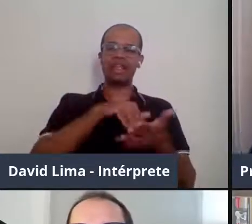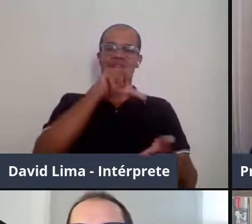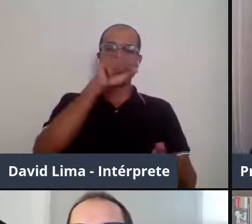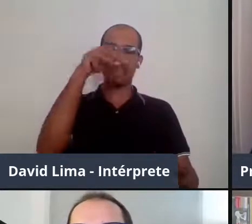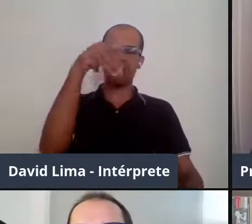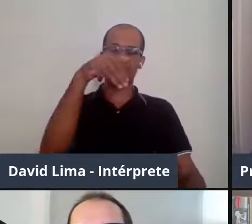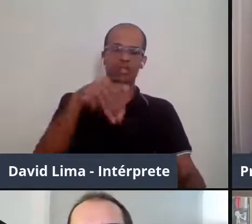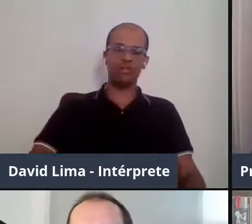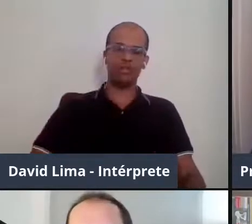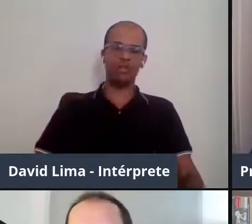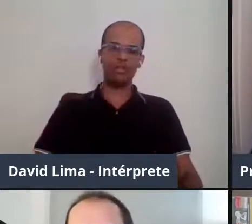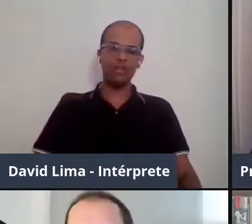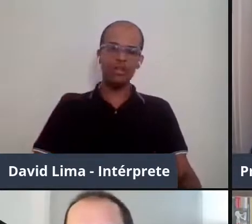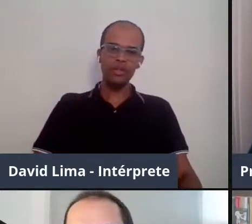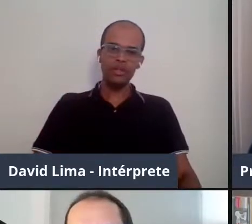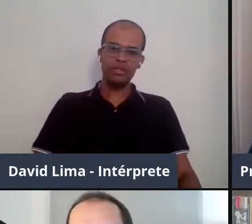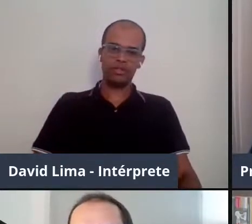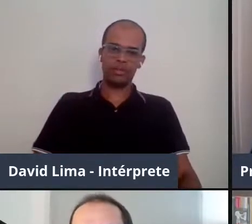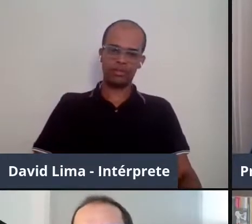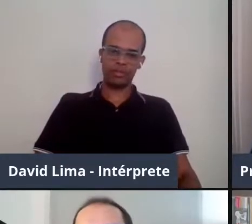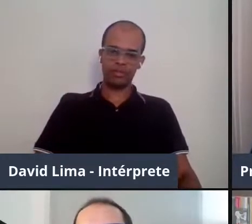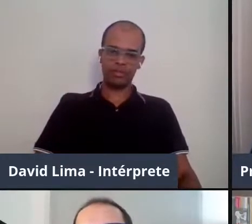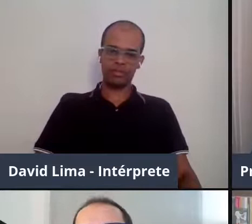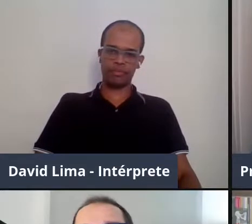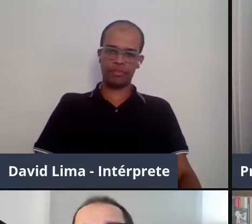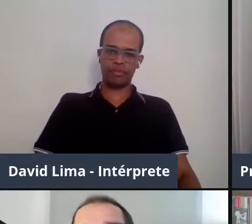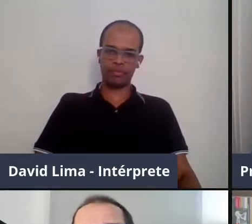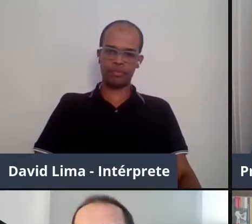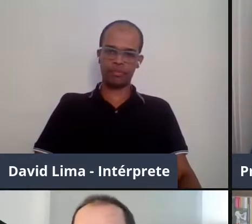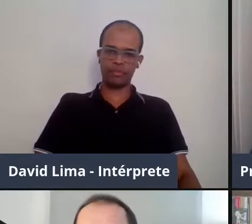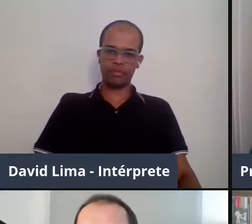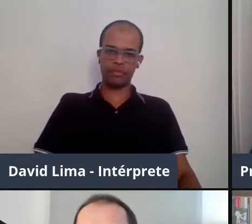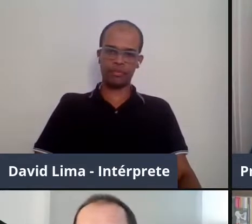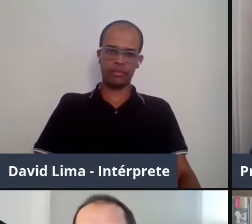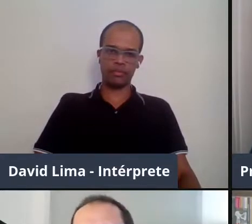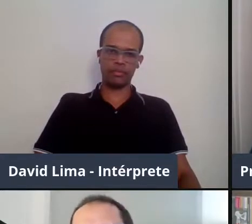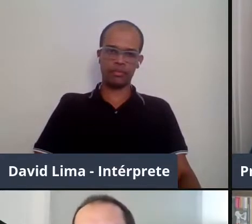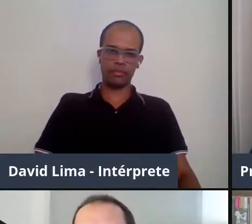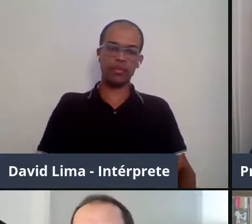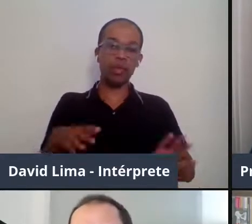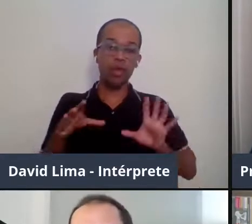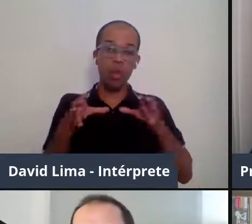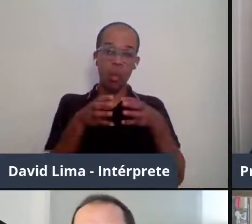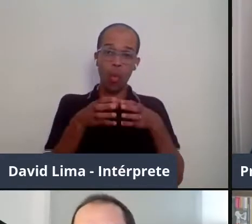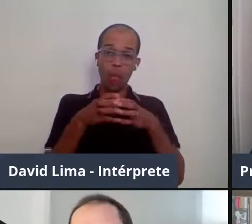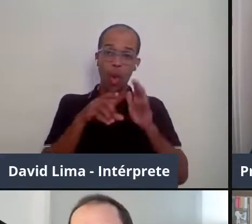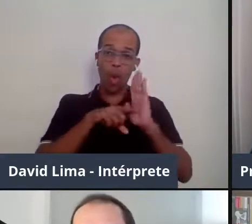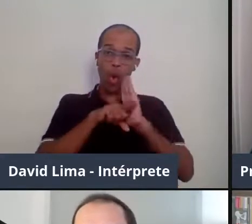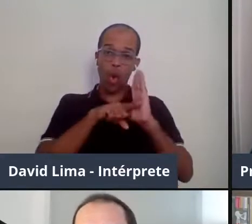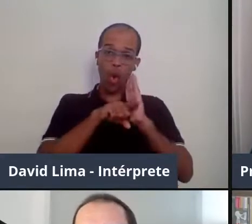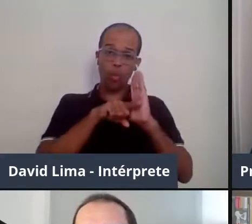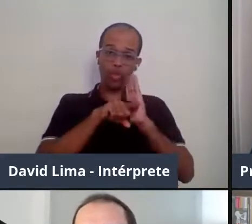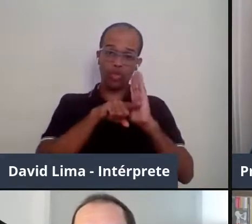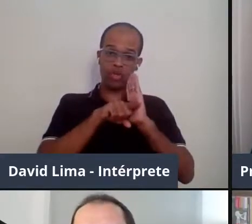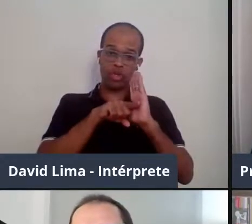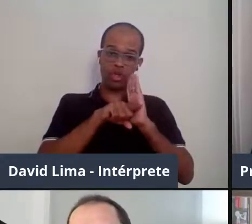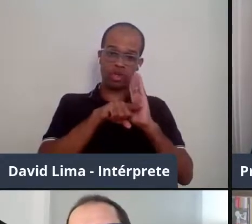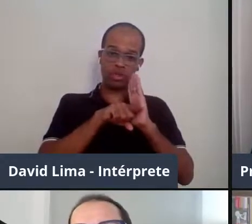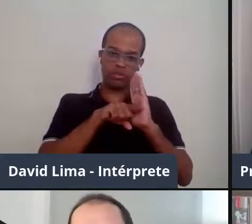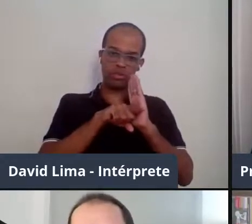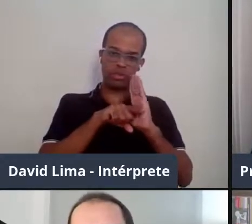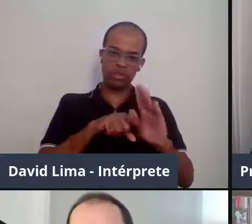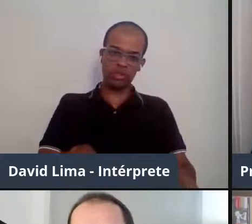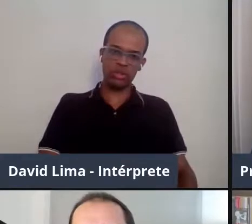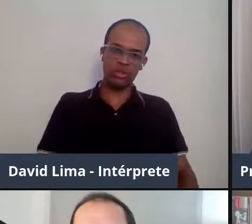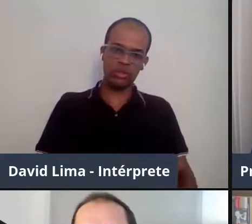preparei no, na perspectiva seguinte. O meu grupo de pesquisa, diasportix.org, a gente